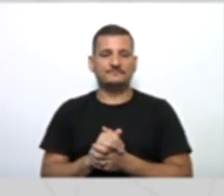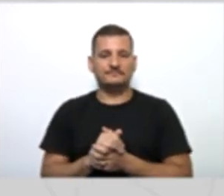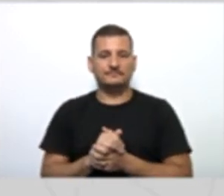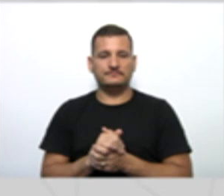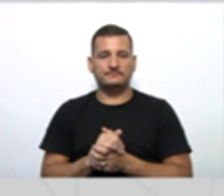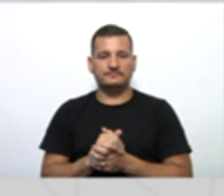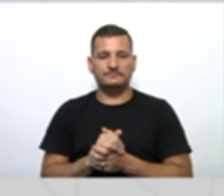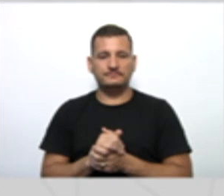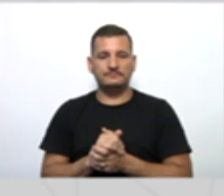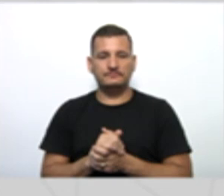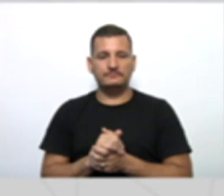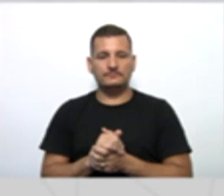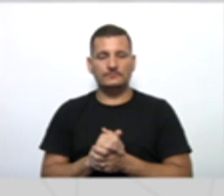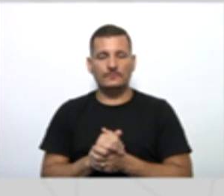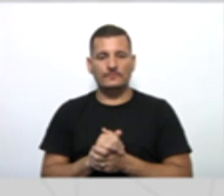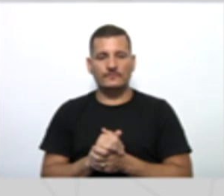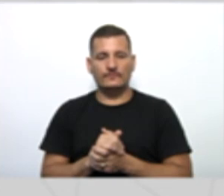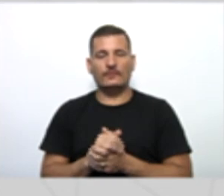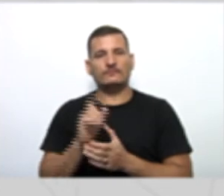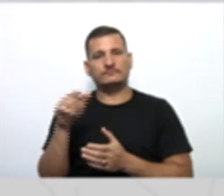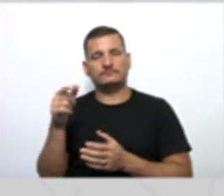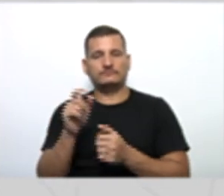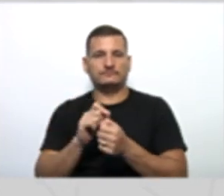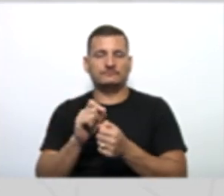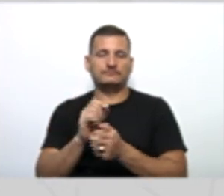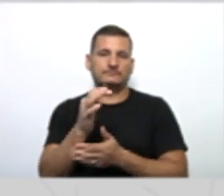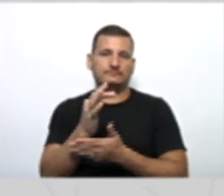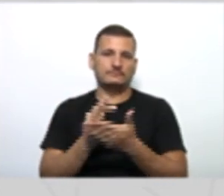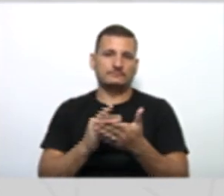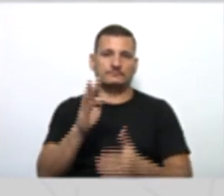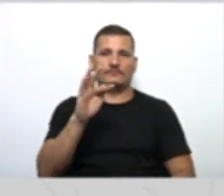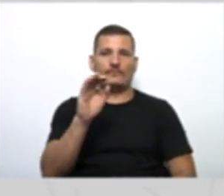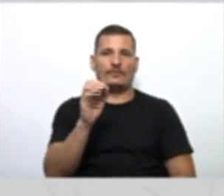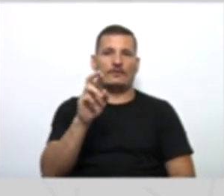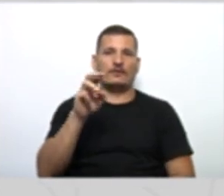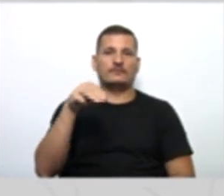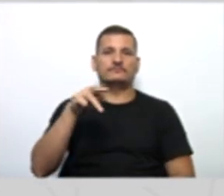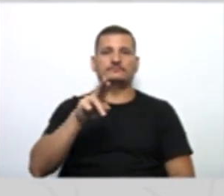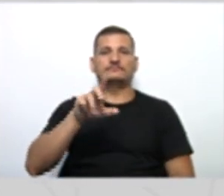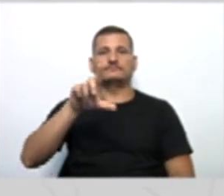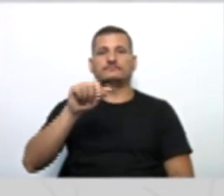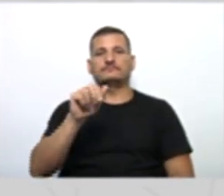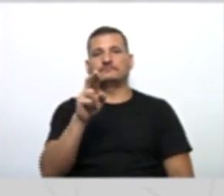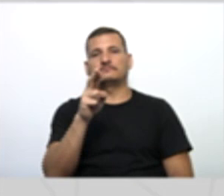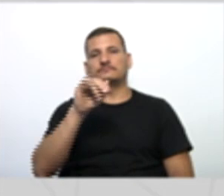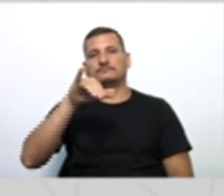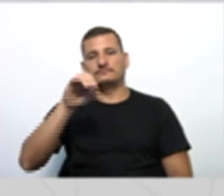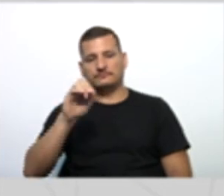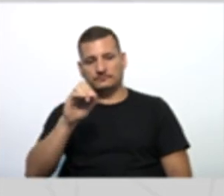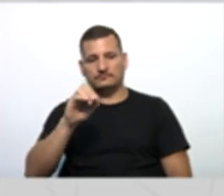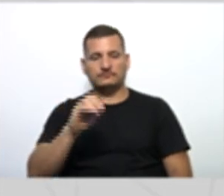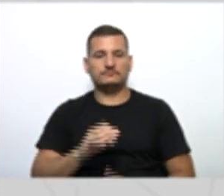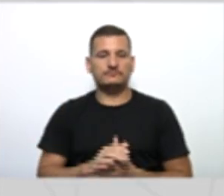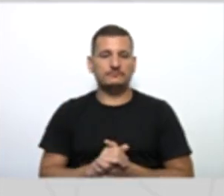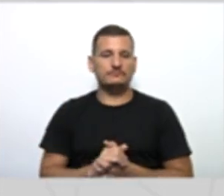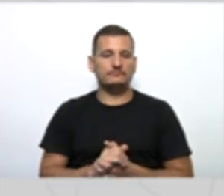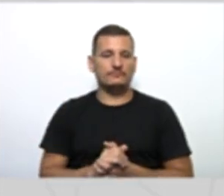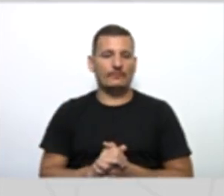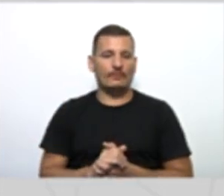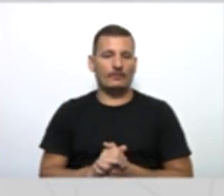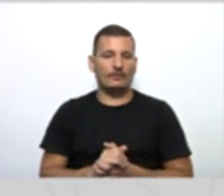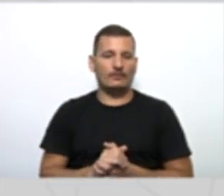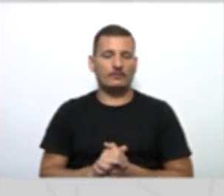gente vai aplicar o nosso formulário. Vai ser uma pesquisa de campo, porque vocês vão em pelo menos